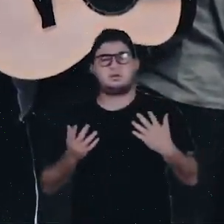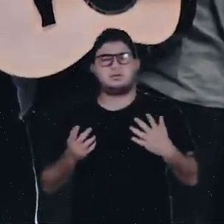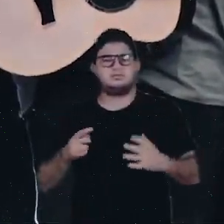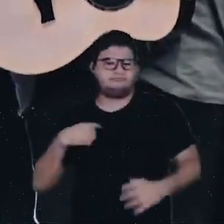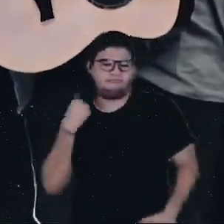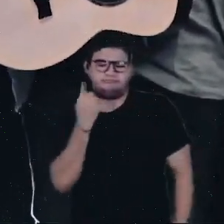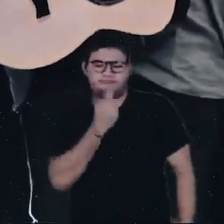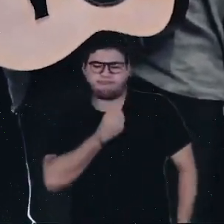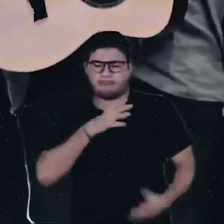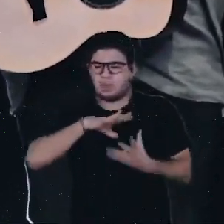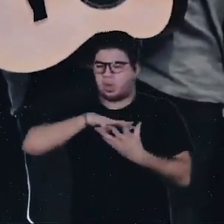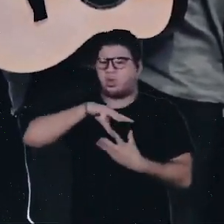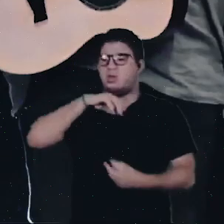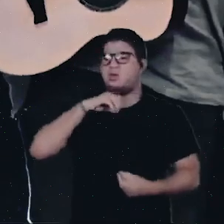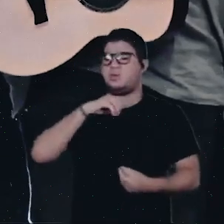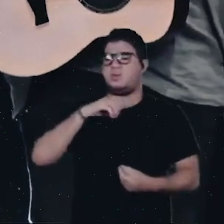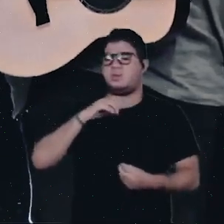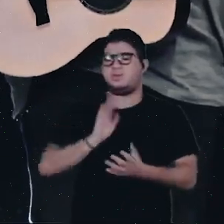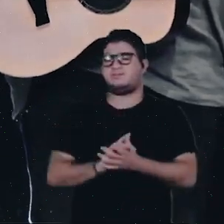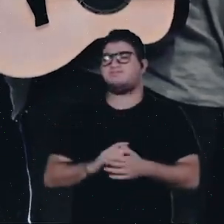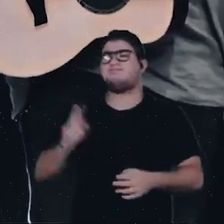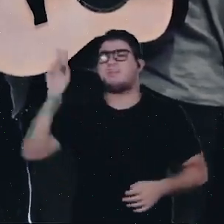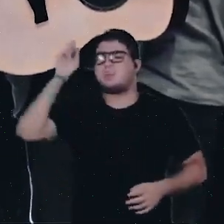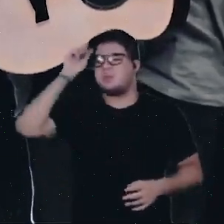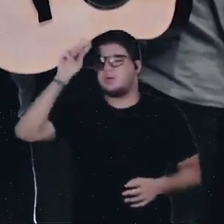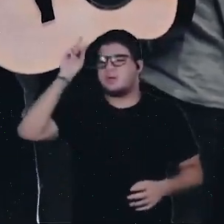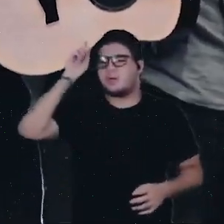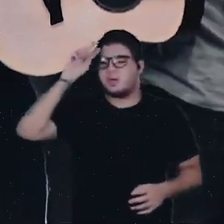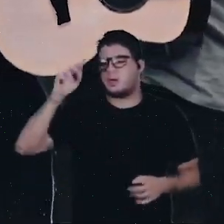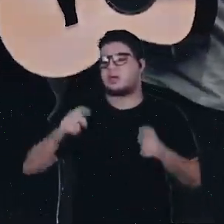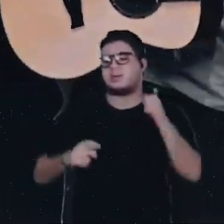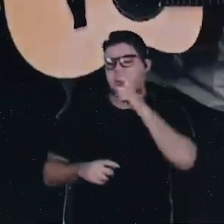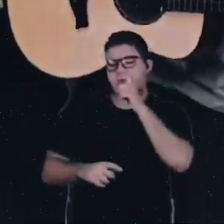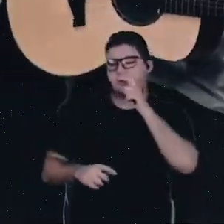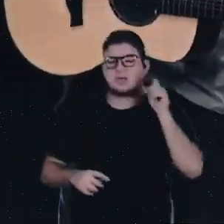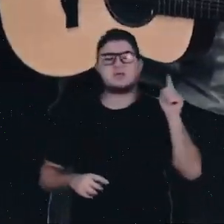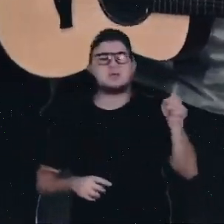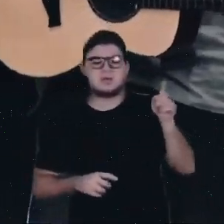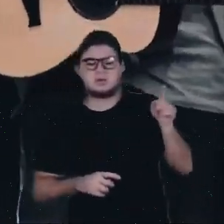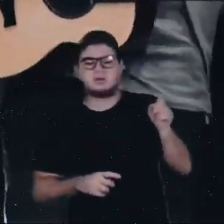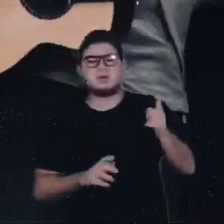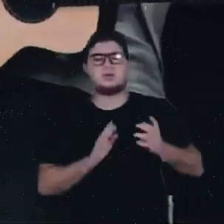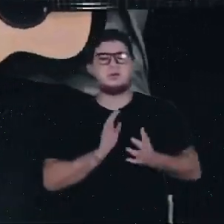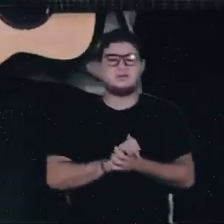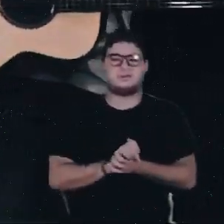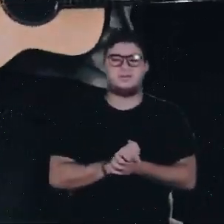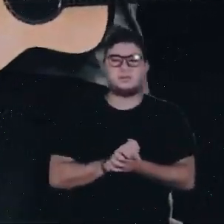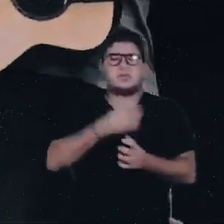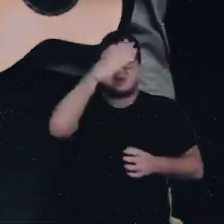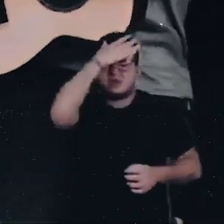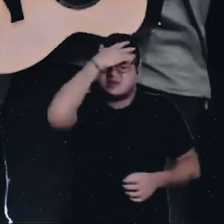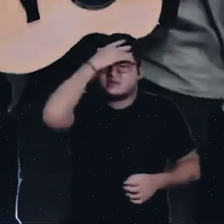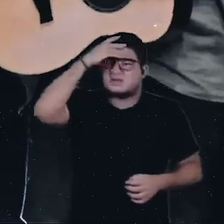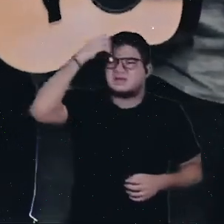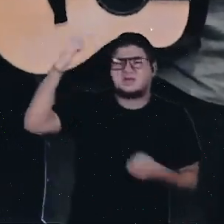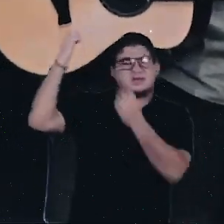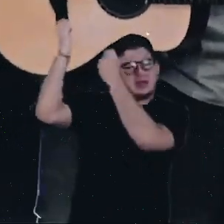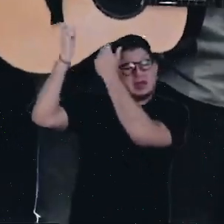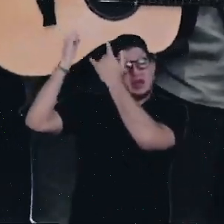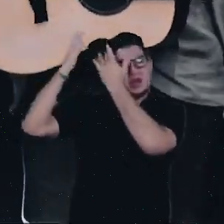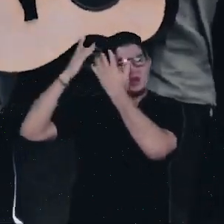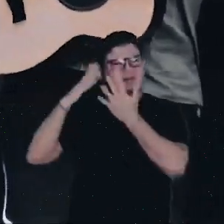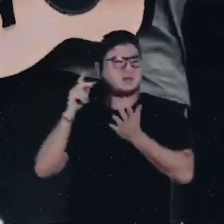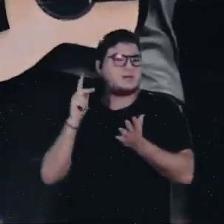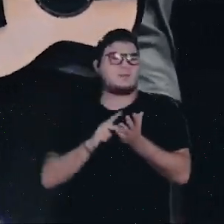nossa alma, infelizmente, se lembra da mentira do diabo e se esquece das